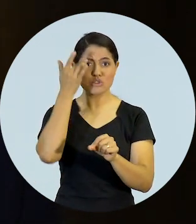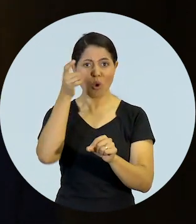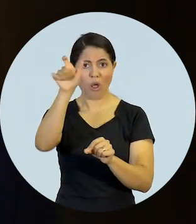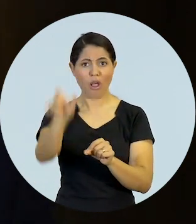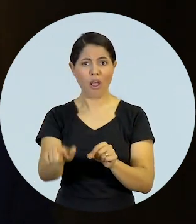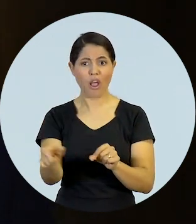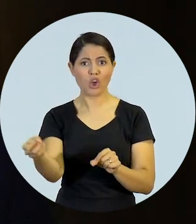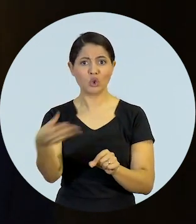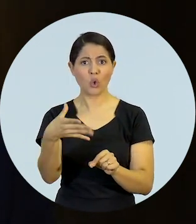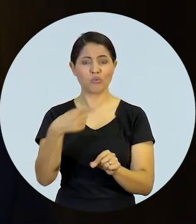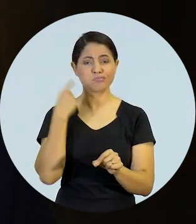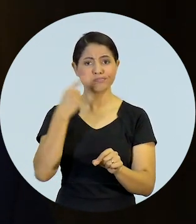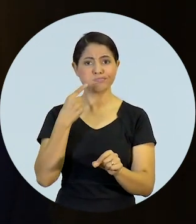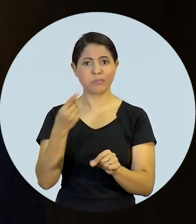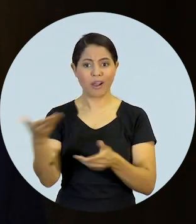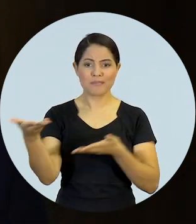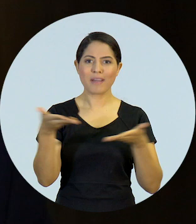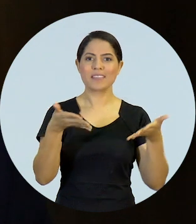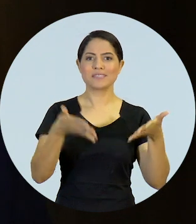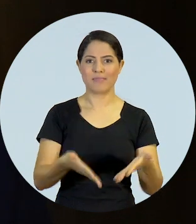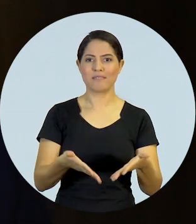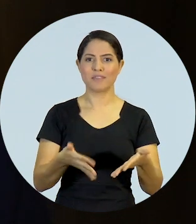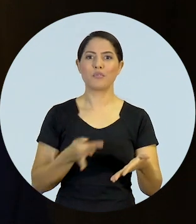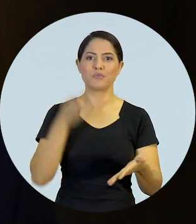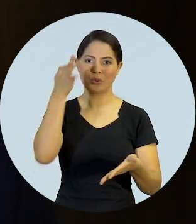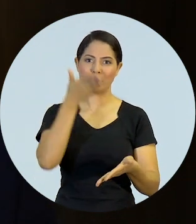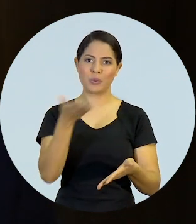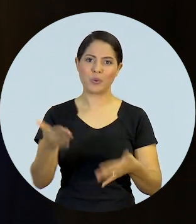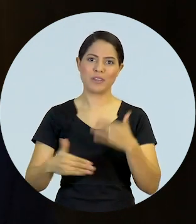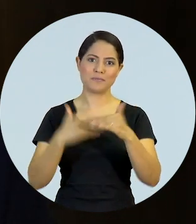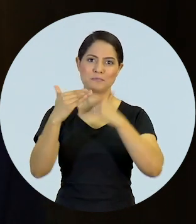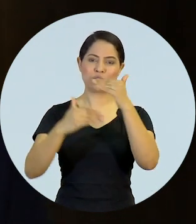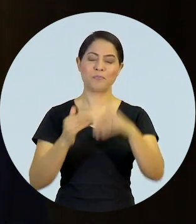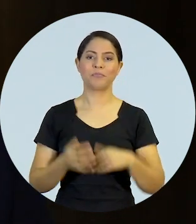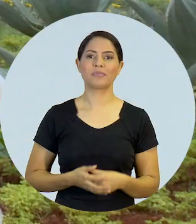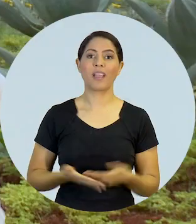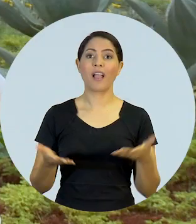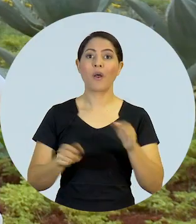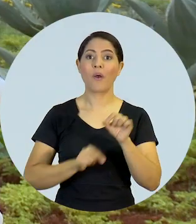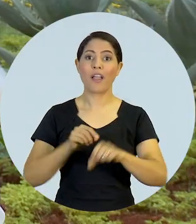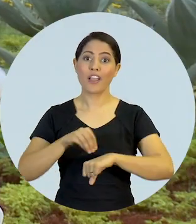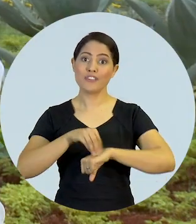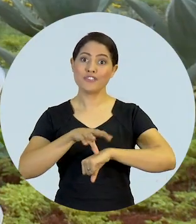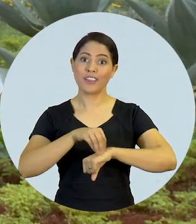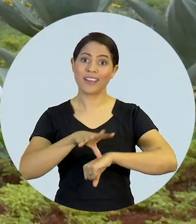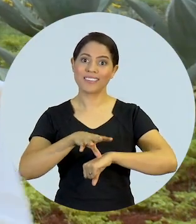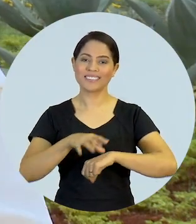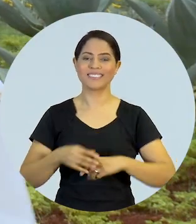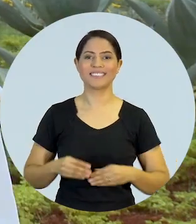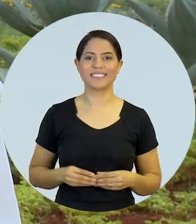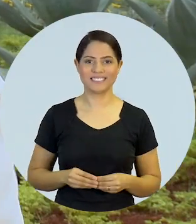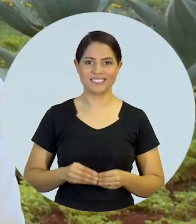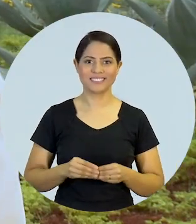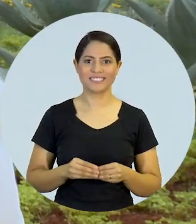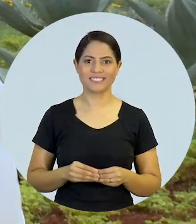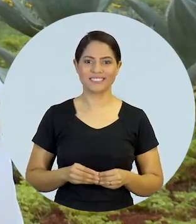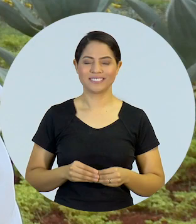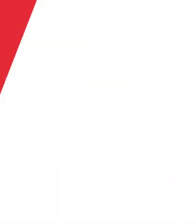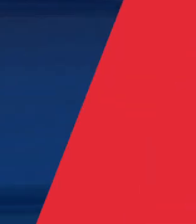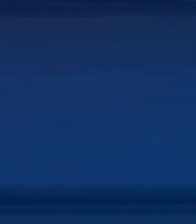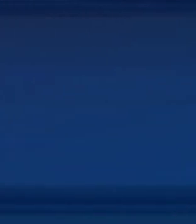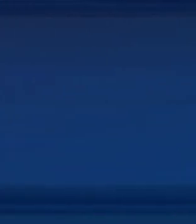com a congregação dos novos advogados, porque eles que vão construir o nosso futuro. Confira comigo agora o quadro Dicas do